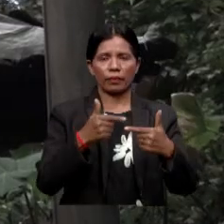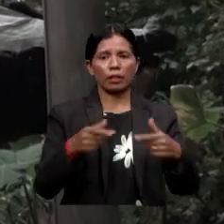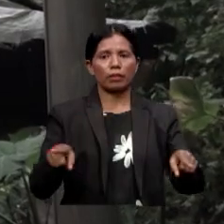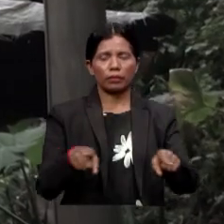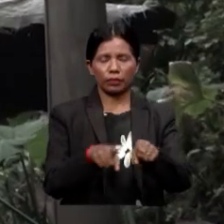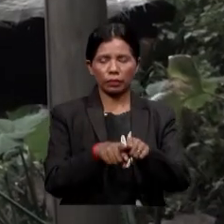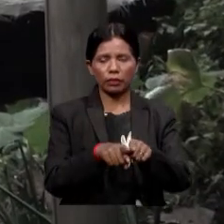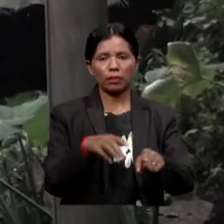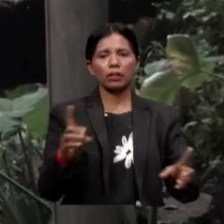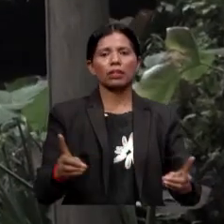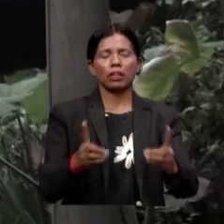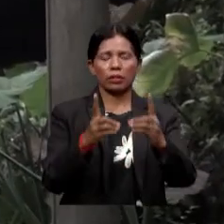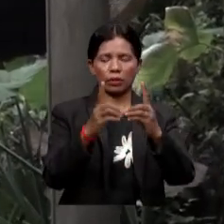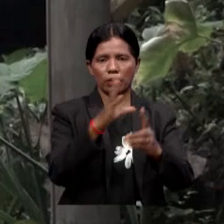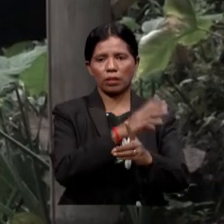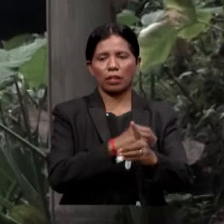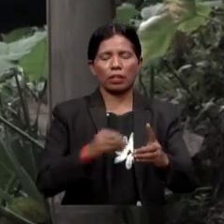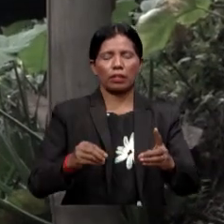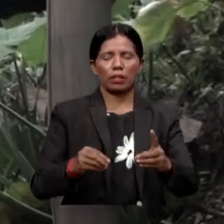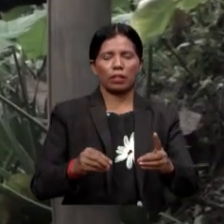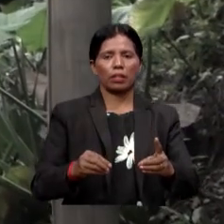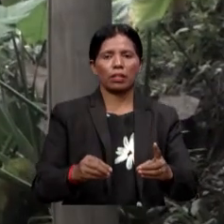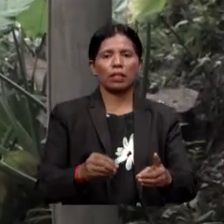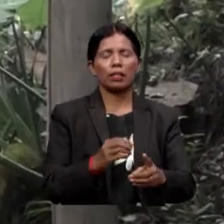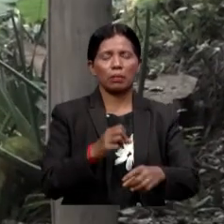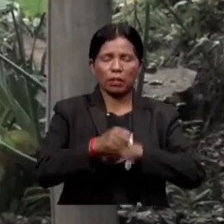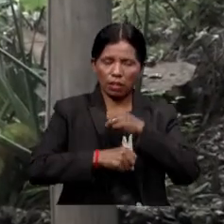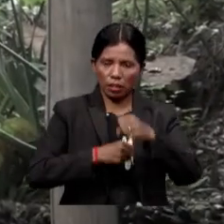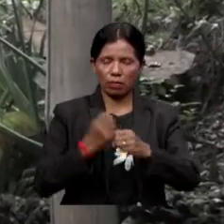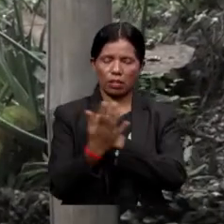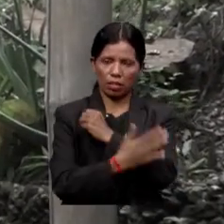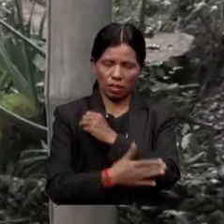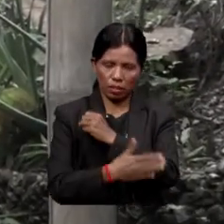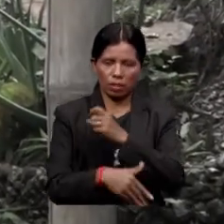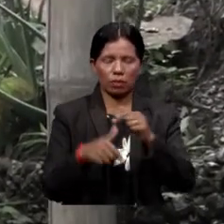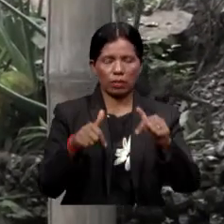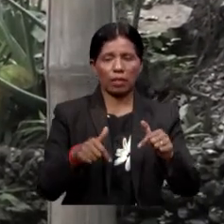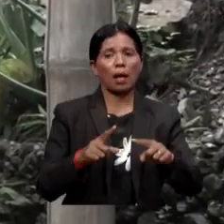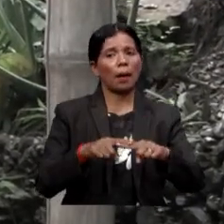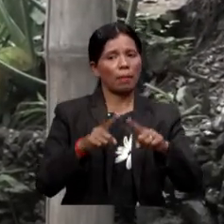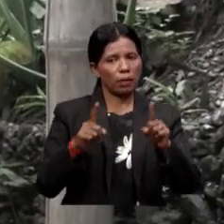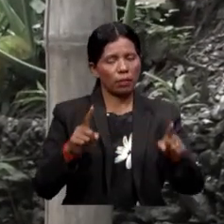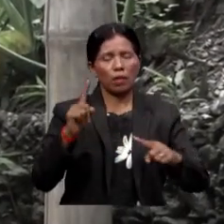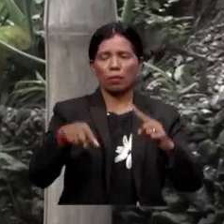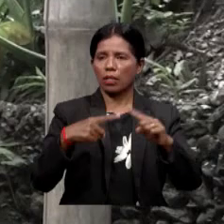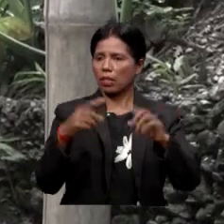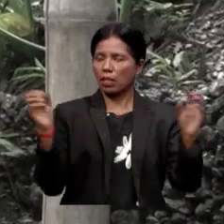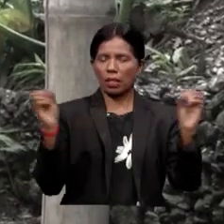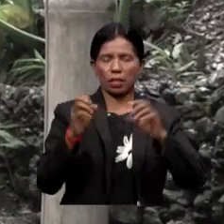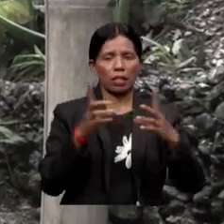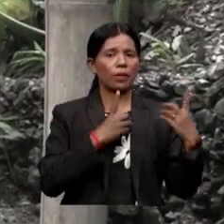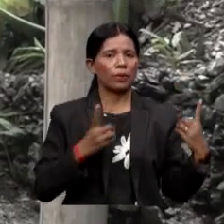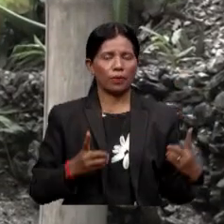a soro situação moruk, no midar e harai clarang nei. Mai be ba inhira la iha domin família